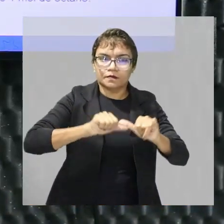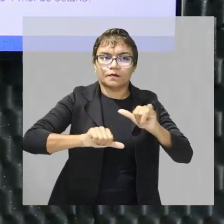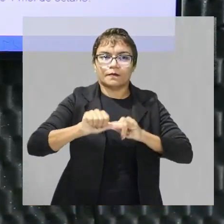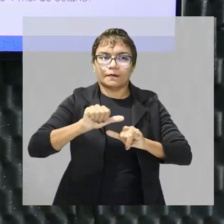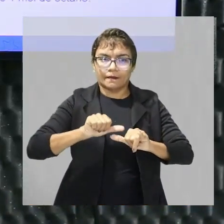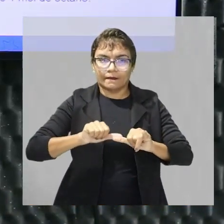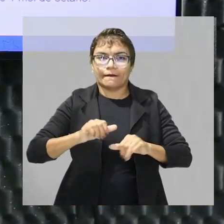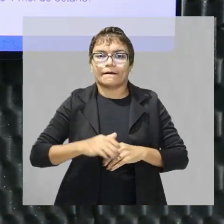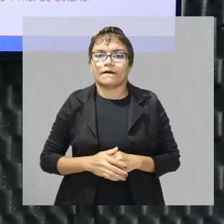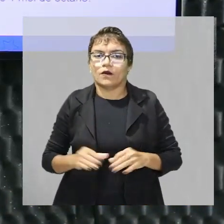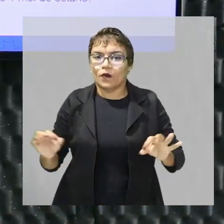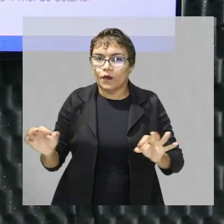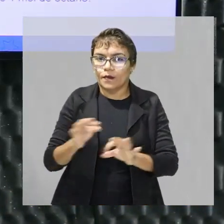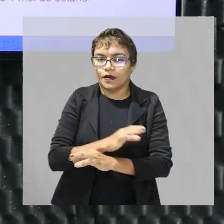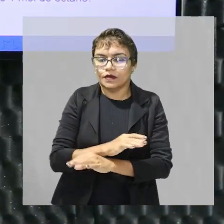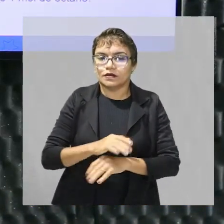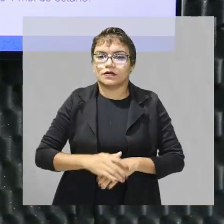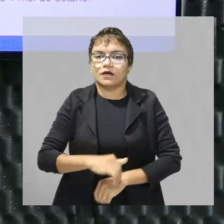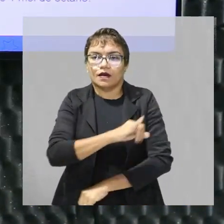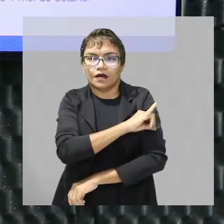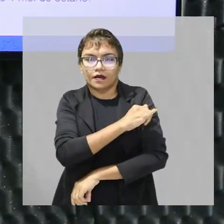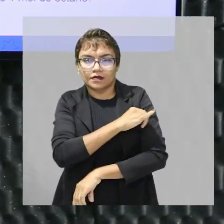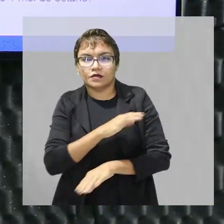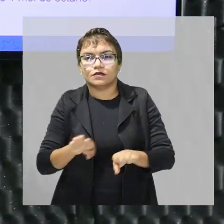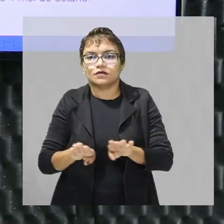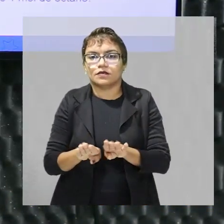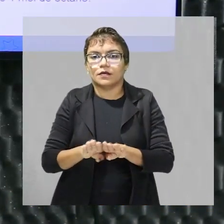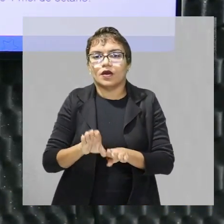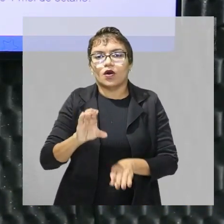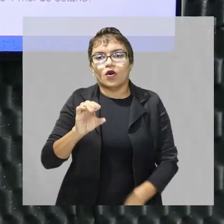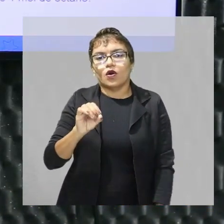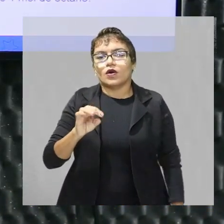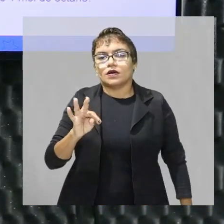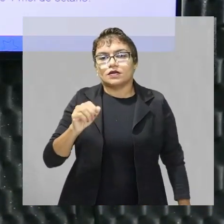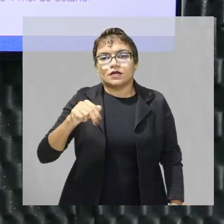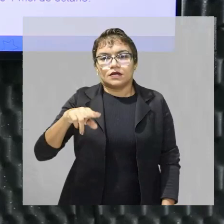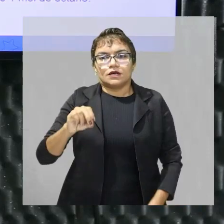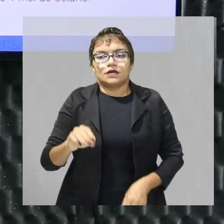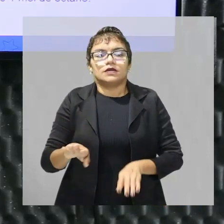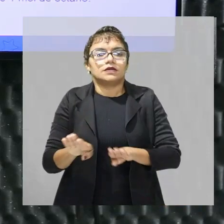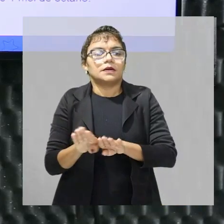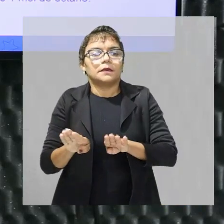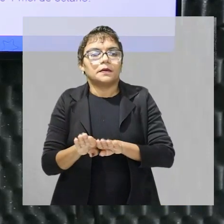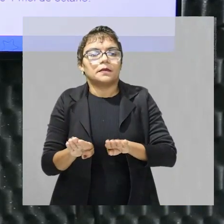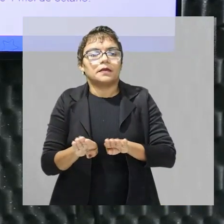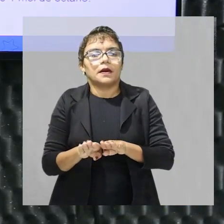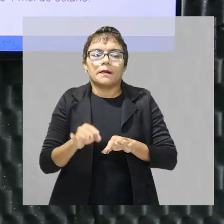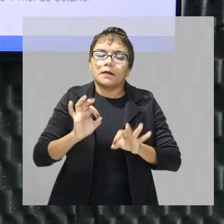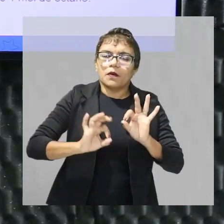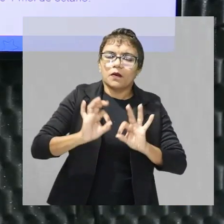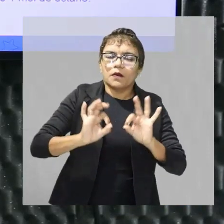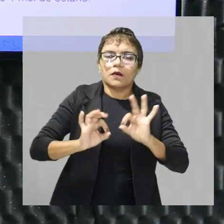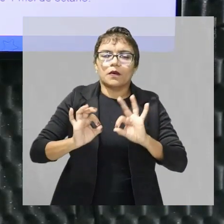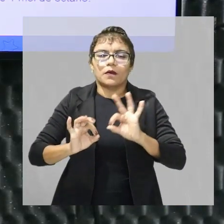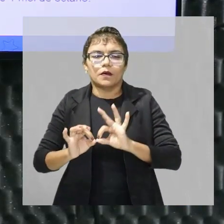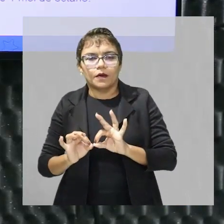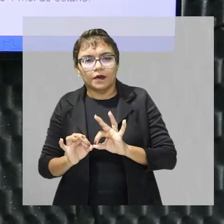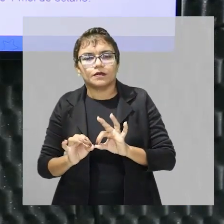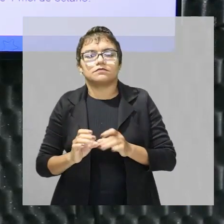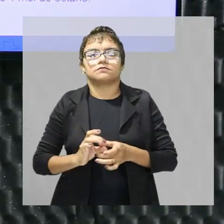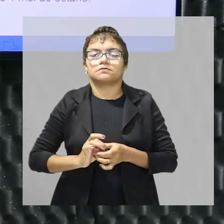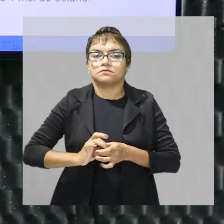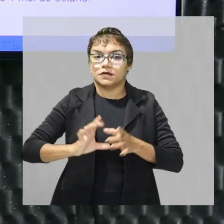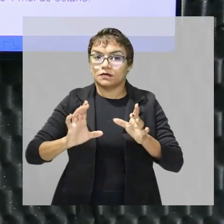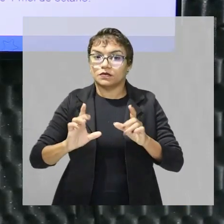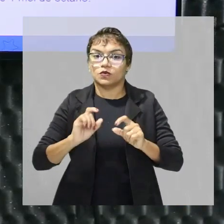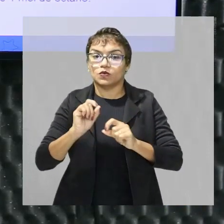combustão completas do etanol e do octano, devidamente balanceadas, permitem